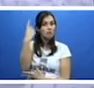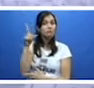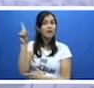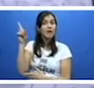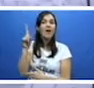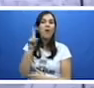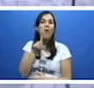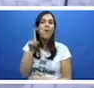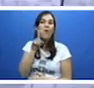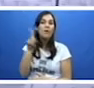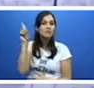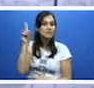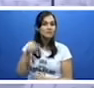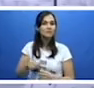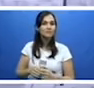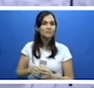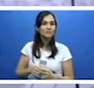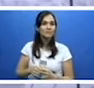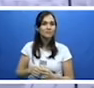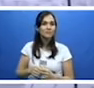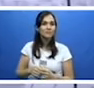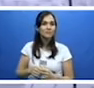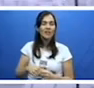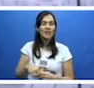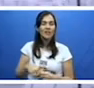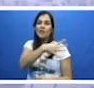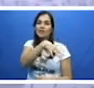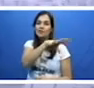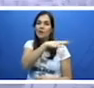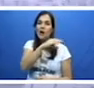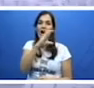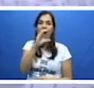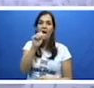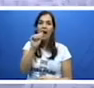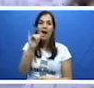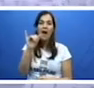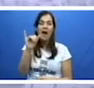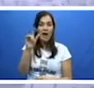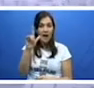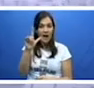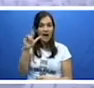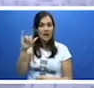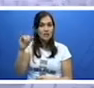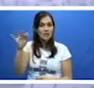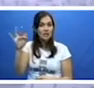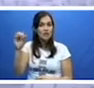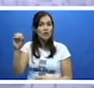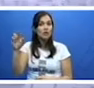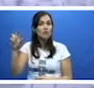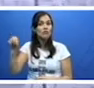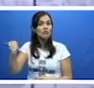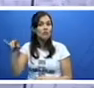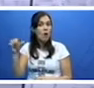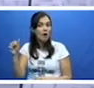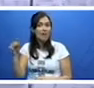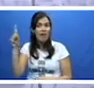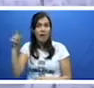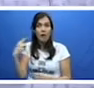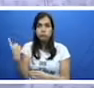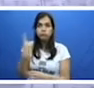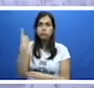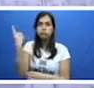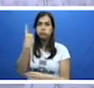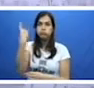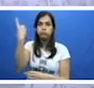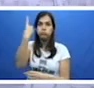nos Estados Unidos que fica na costa oeste na região da Califórnia a sequoia ela cresce tanto ela